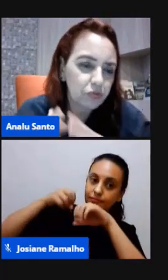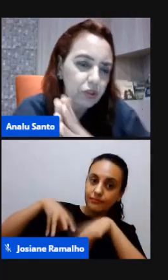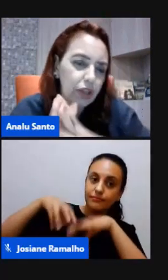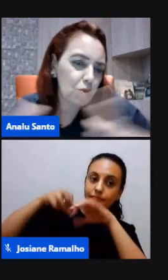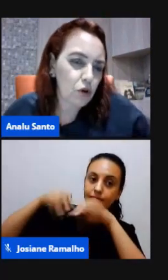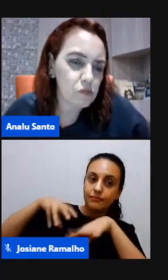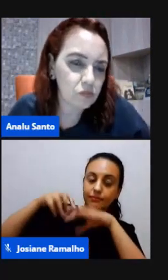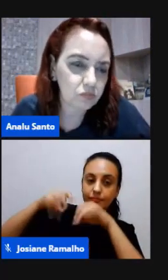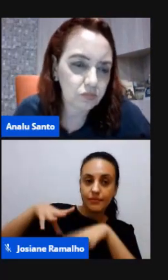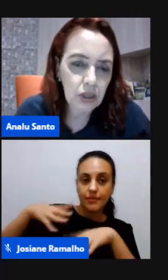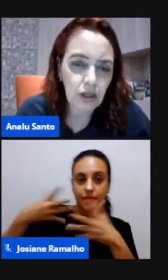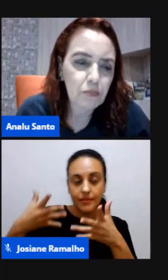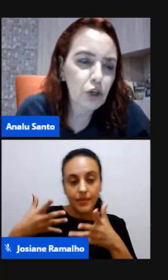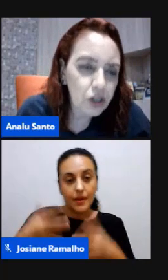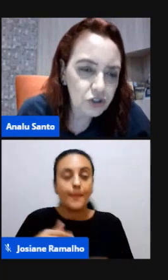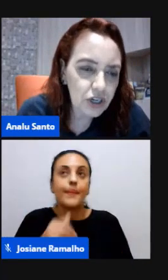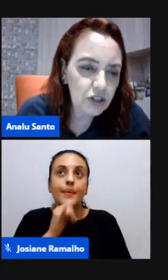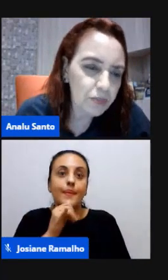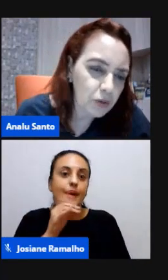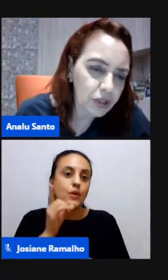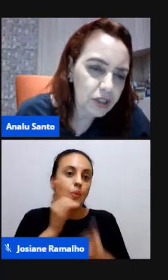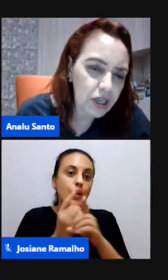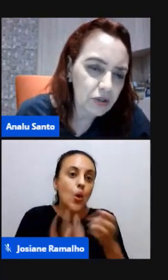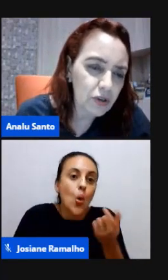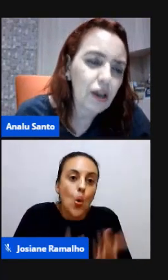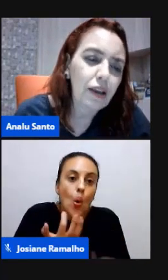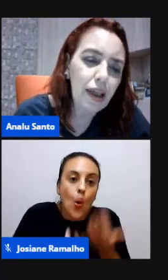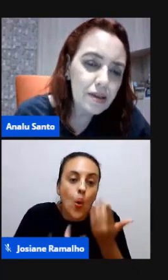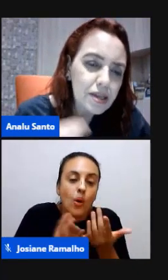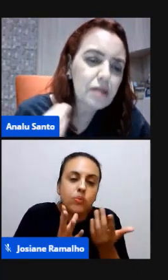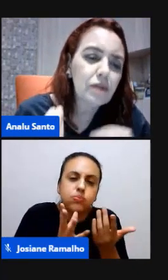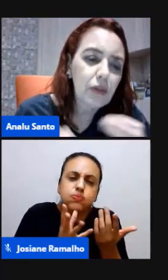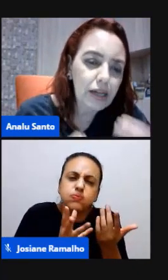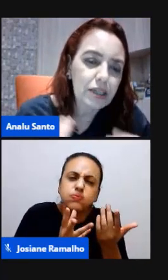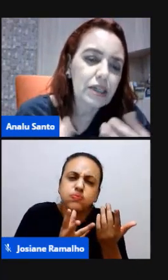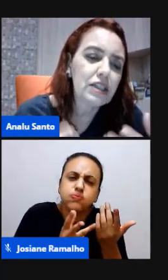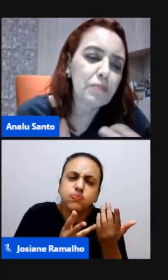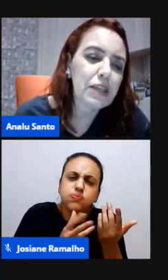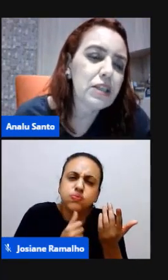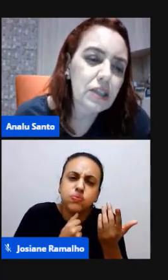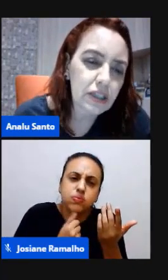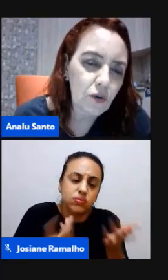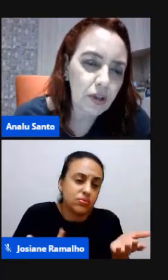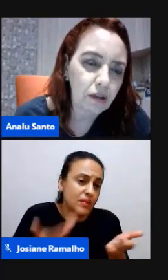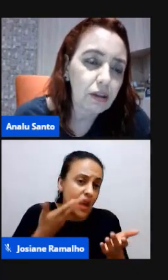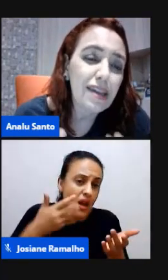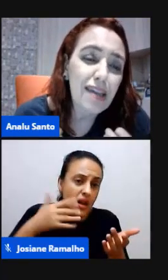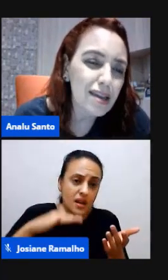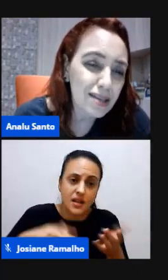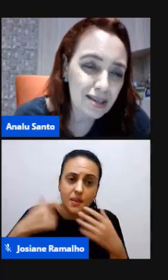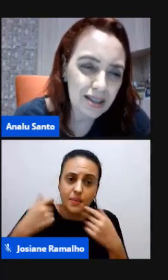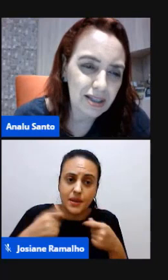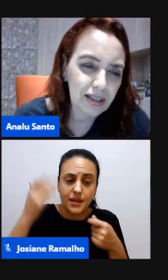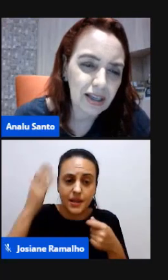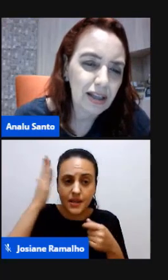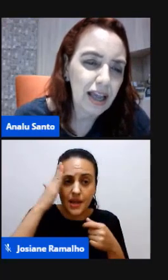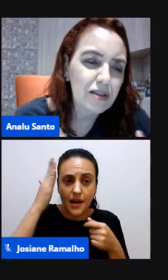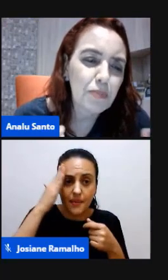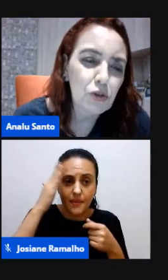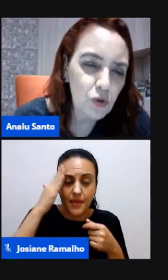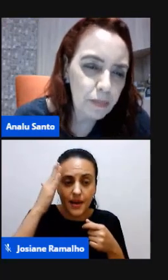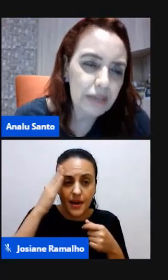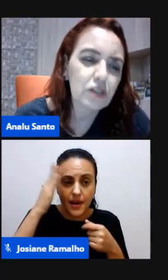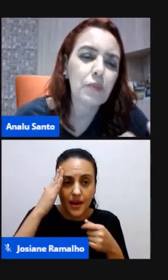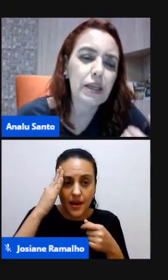fogo, demorou milhões de anos para acontecer isso, né? E a criança precisa de alguém. Quem é